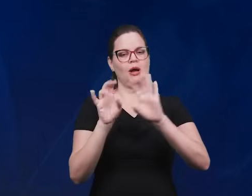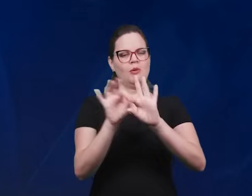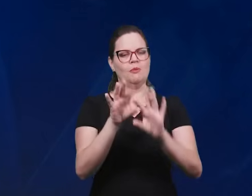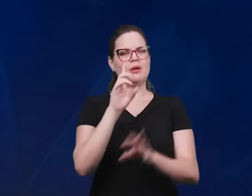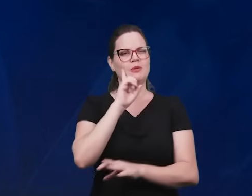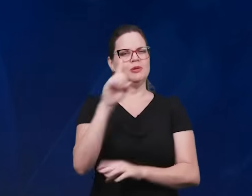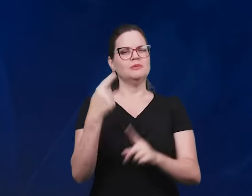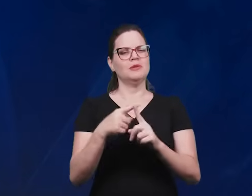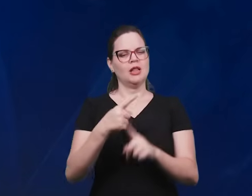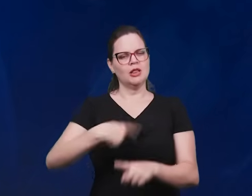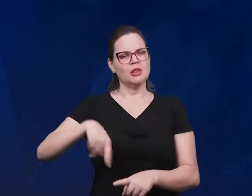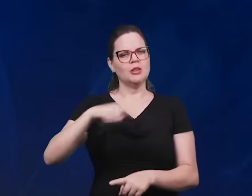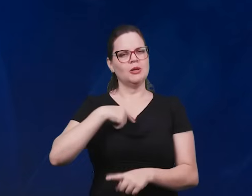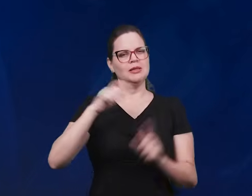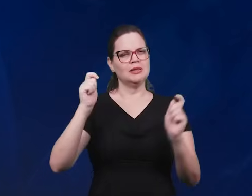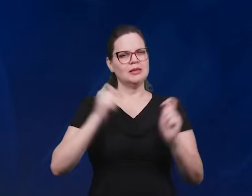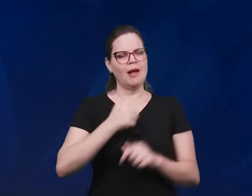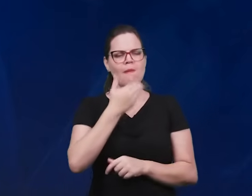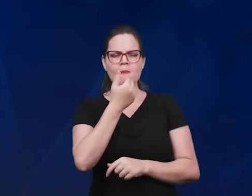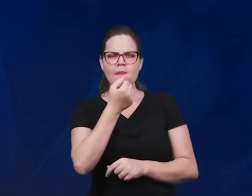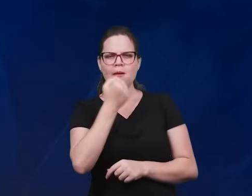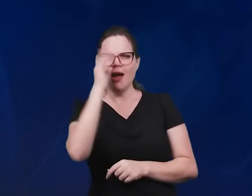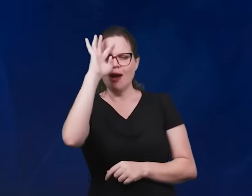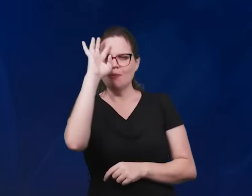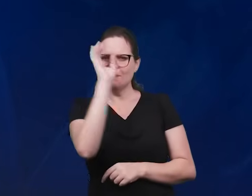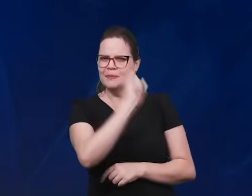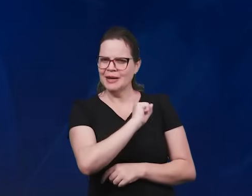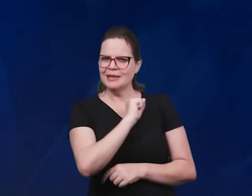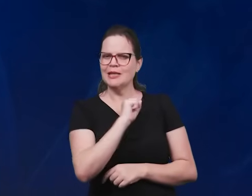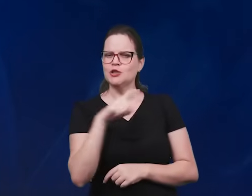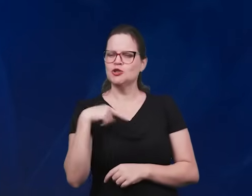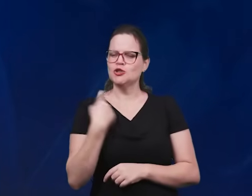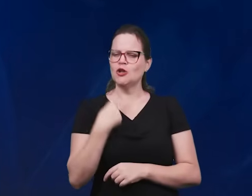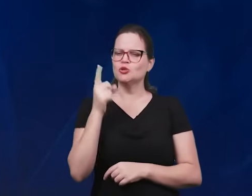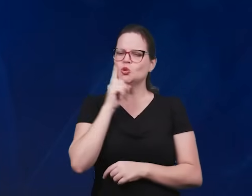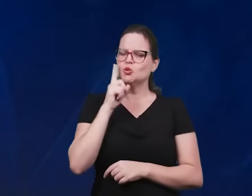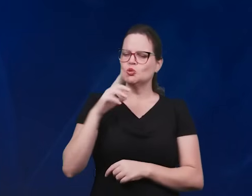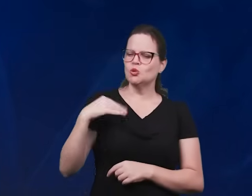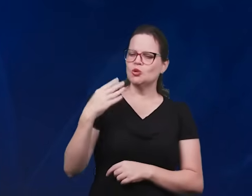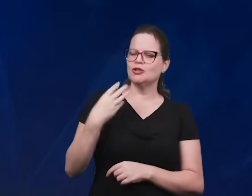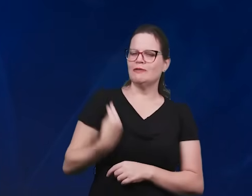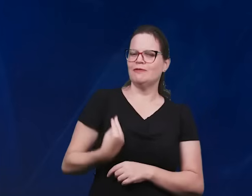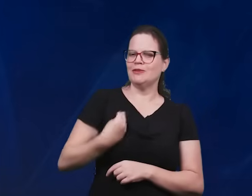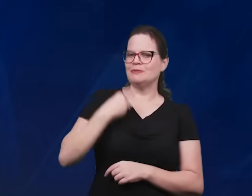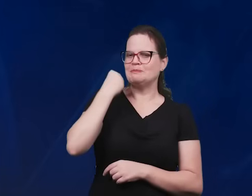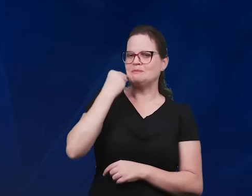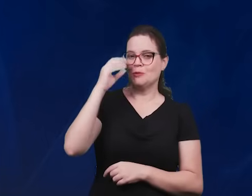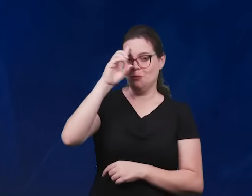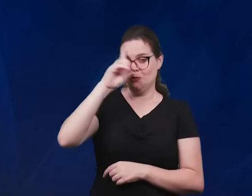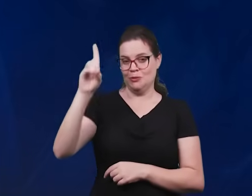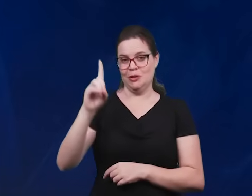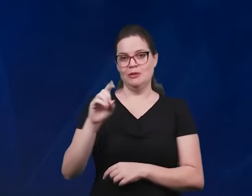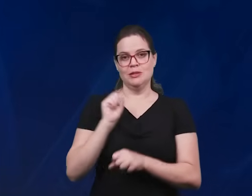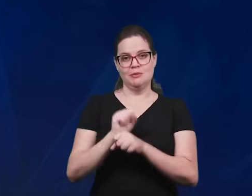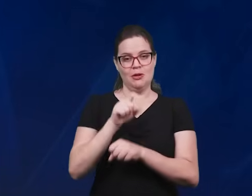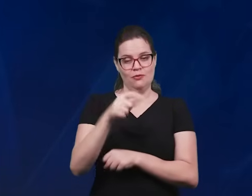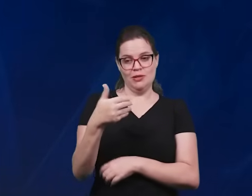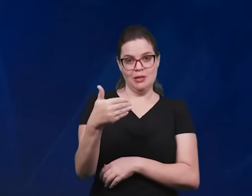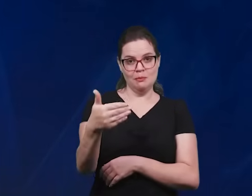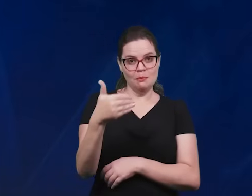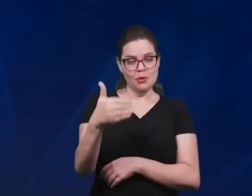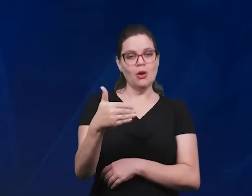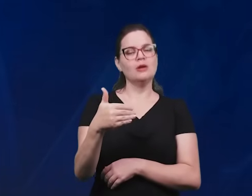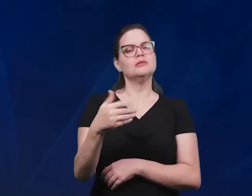preciosa lição da caminhada com Deus. Contamos com a sua participação na próxima lição da Caminhada com Deus, na